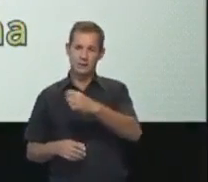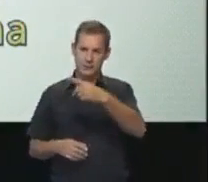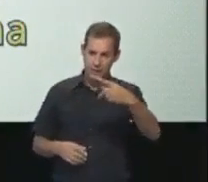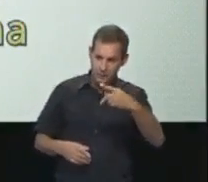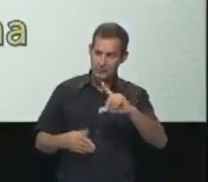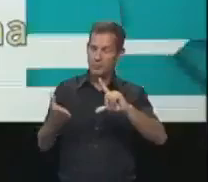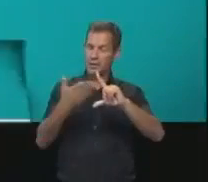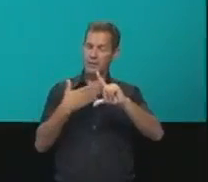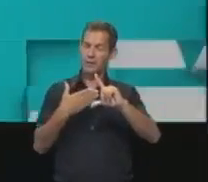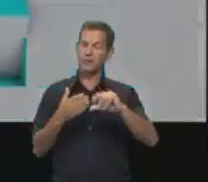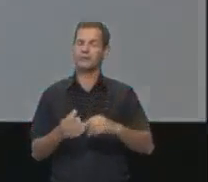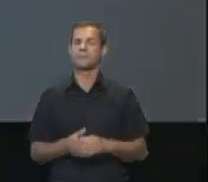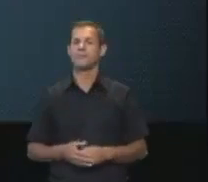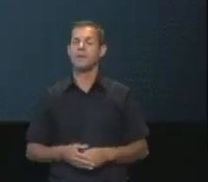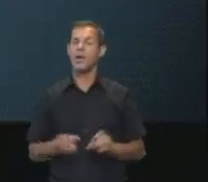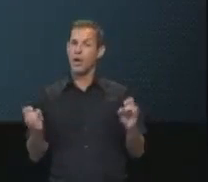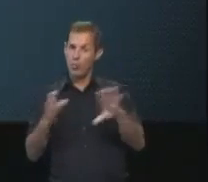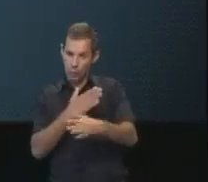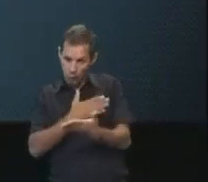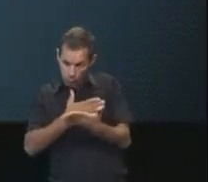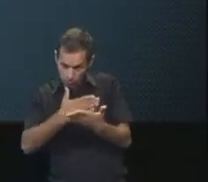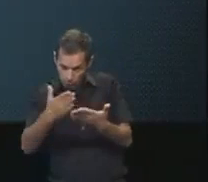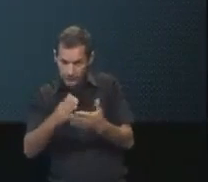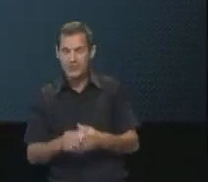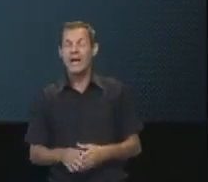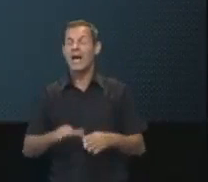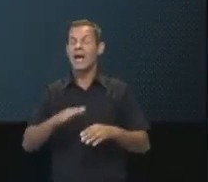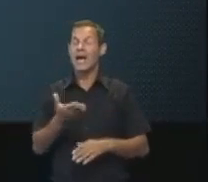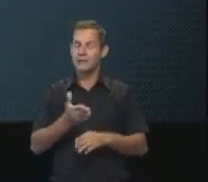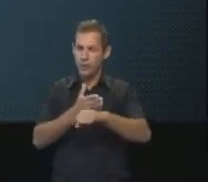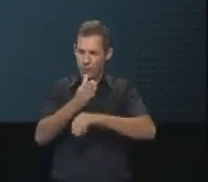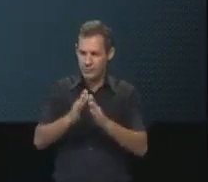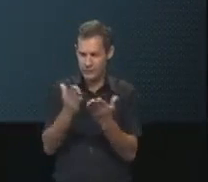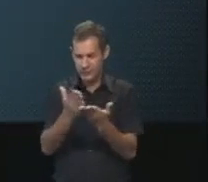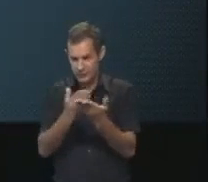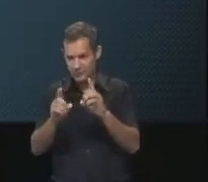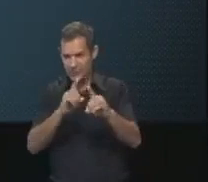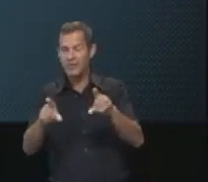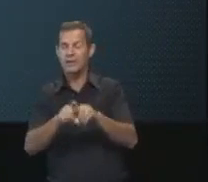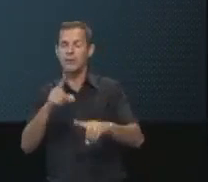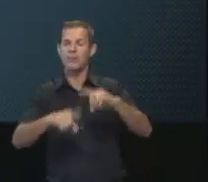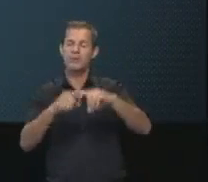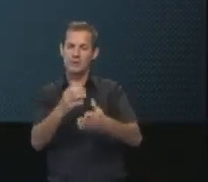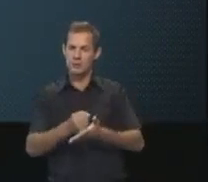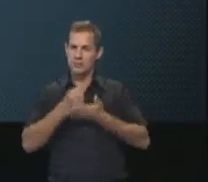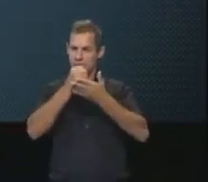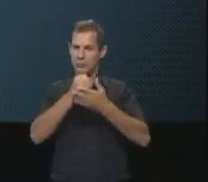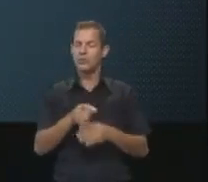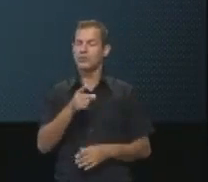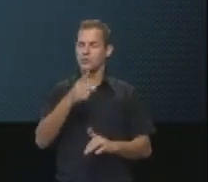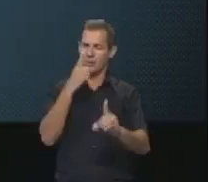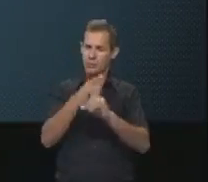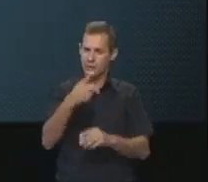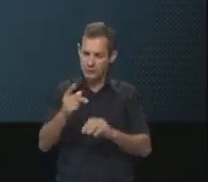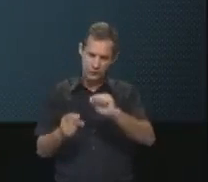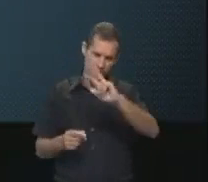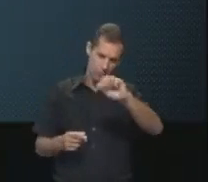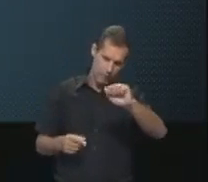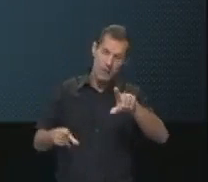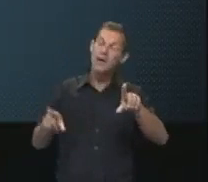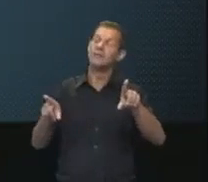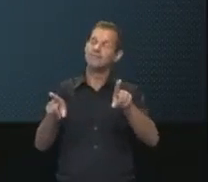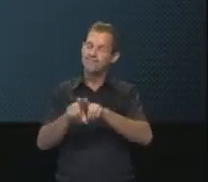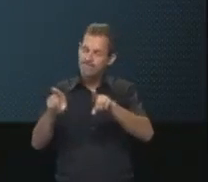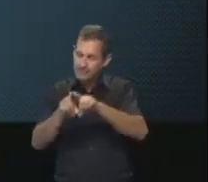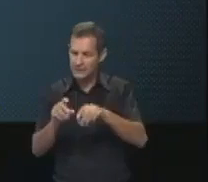SPs nessa unidade. Pronto para começar? Então acesse o livro didático e o material complementar que você encontra no seu